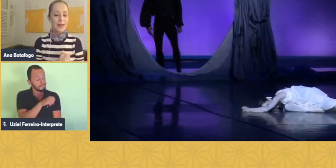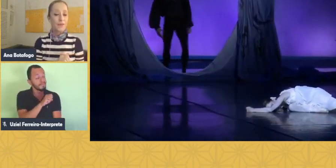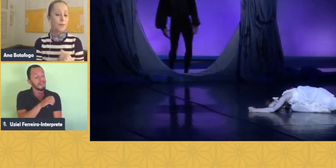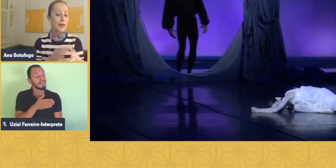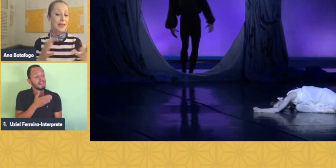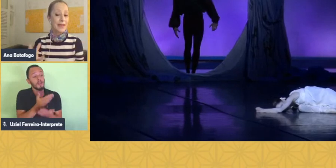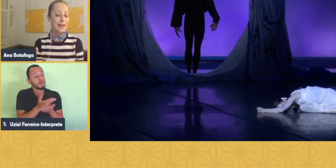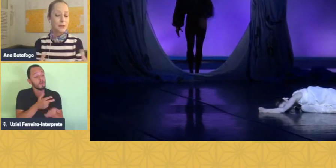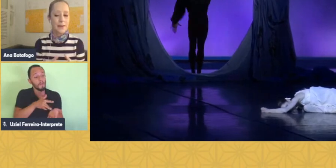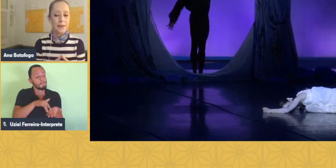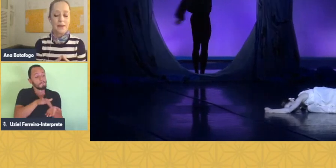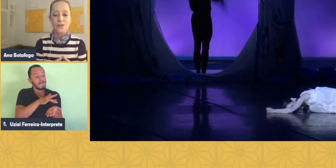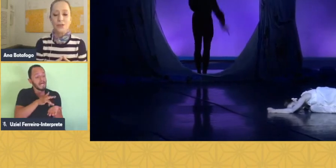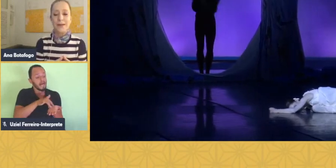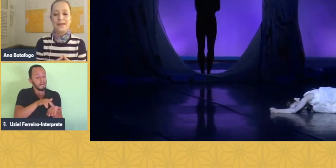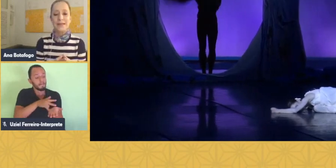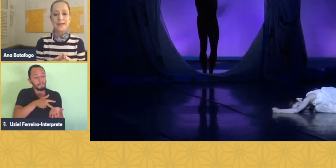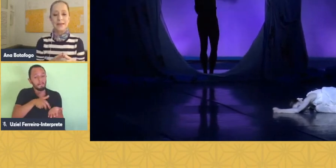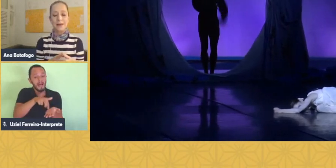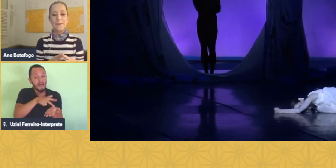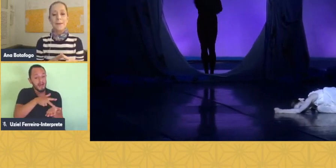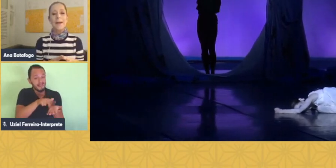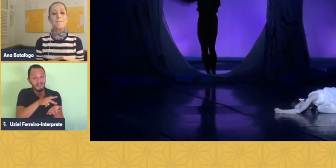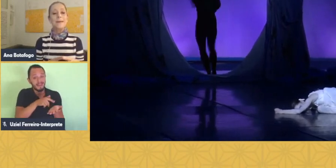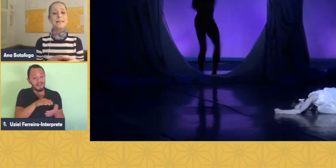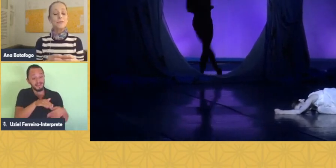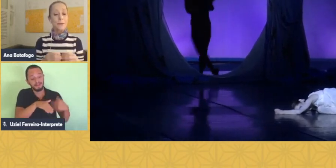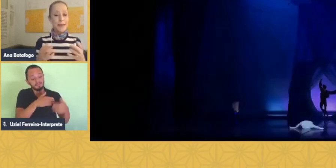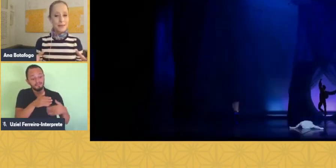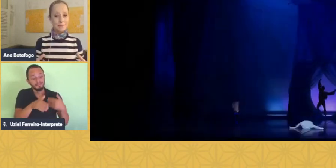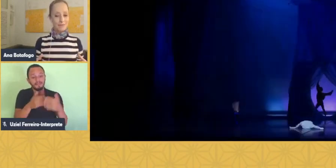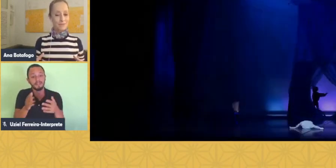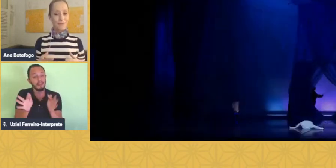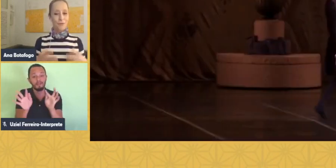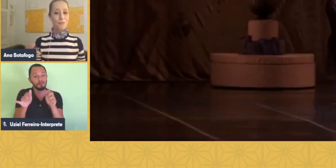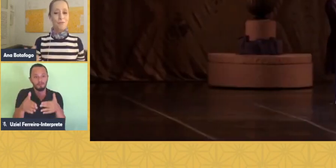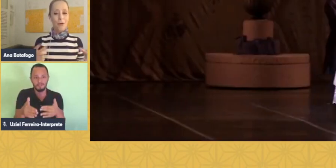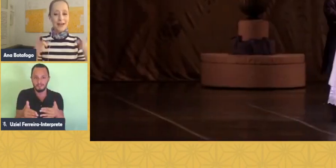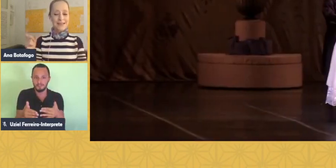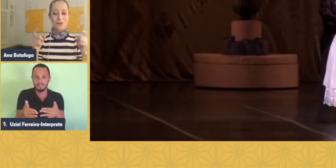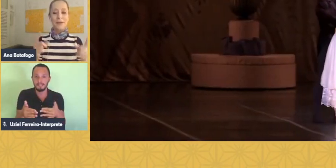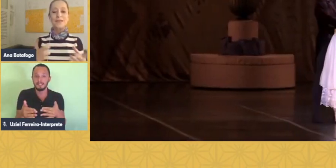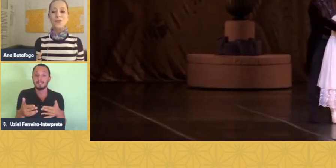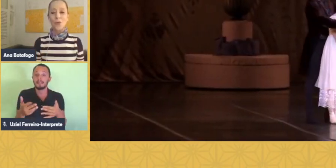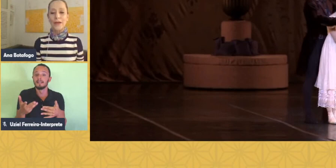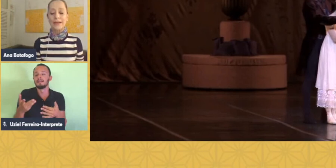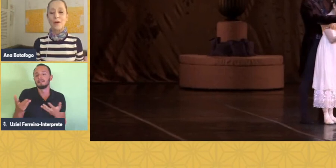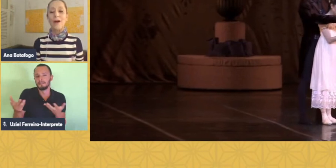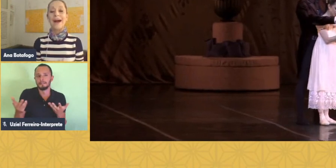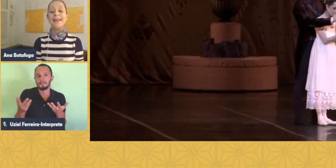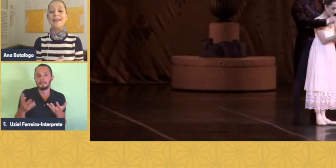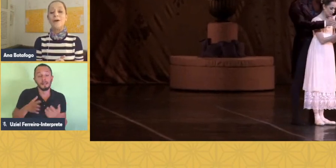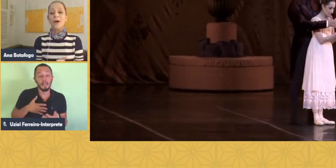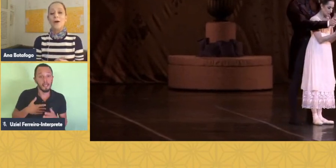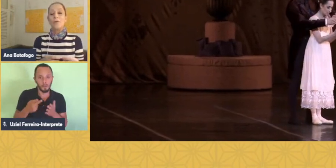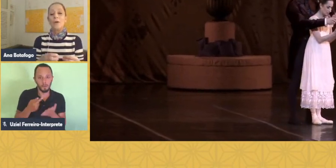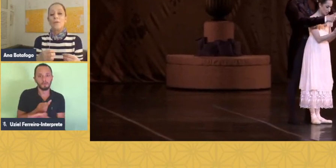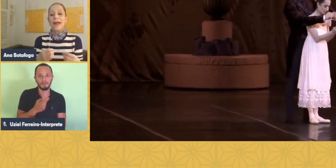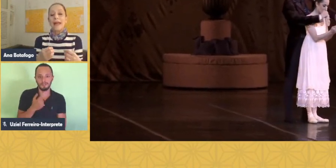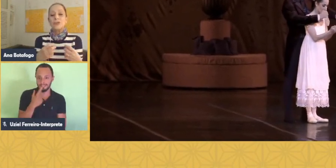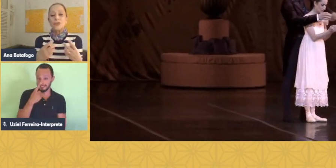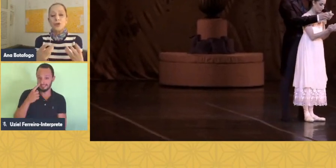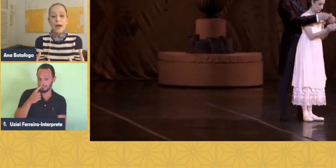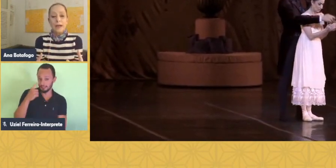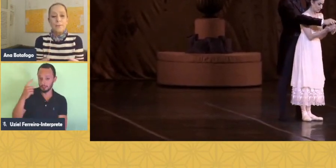esse balé que foi embora criada para grande mas sei bebê mas eu também foi um quase que uma escolha olha aí